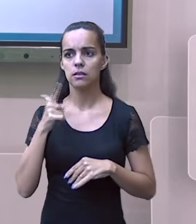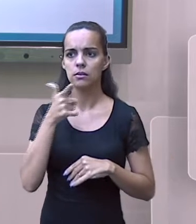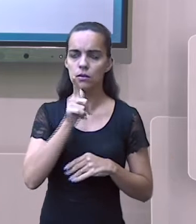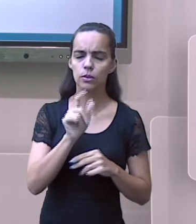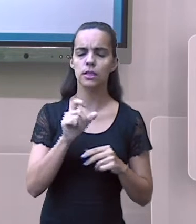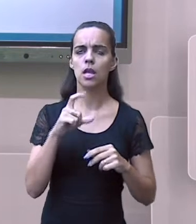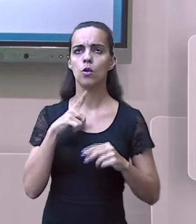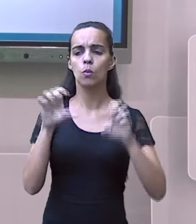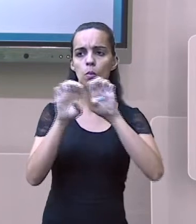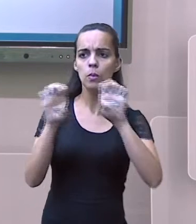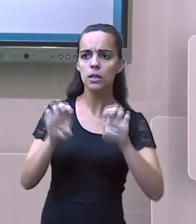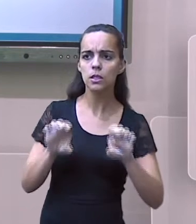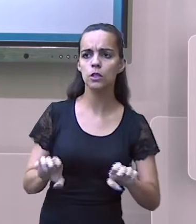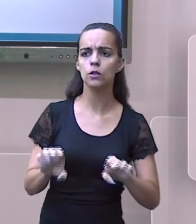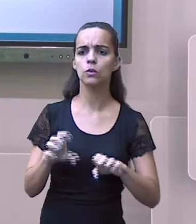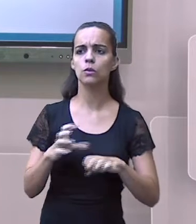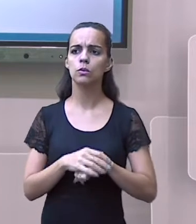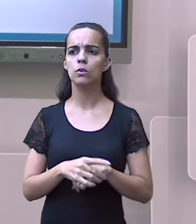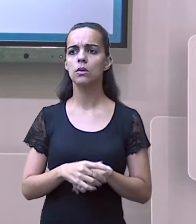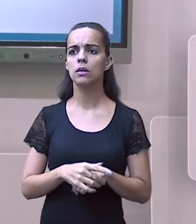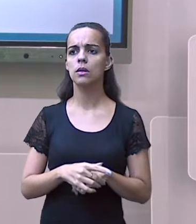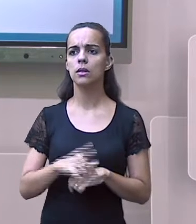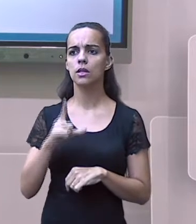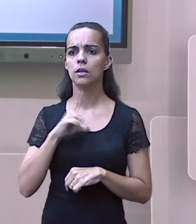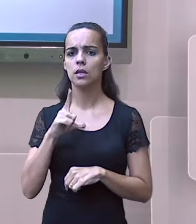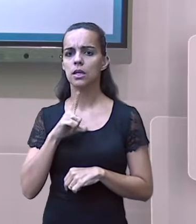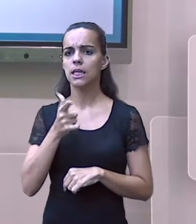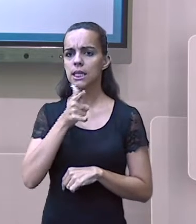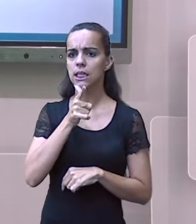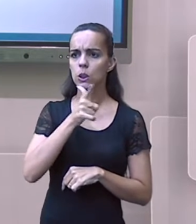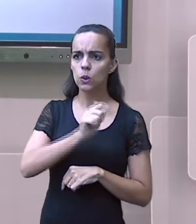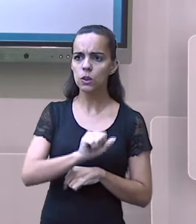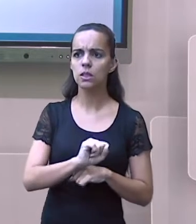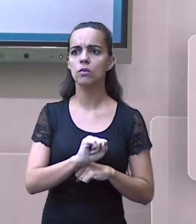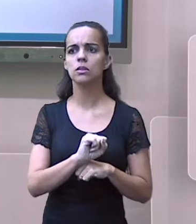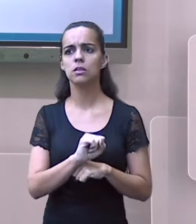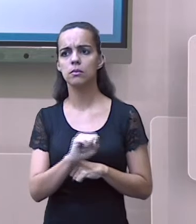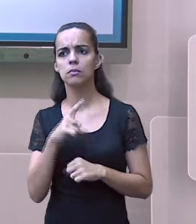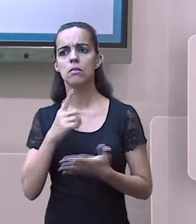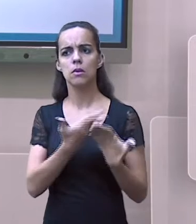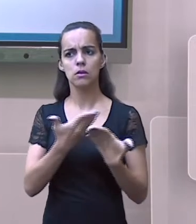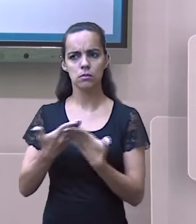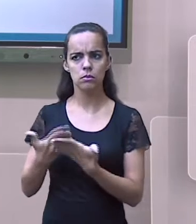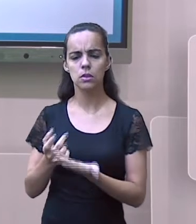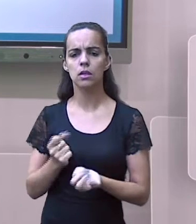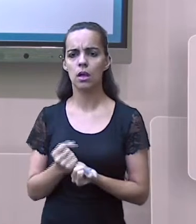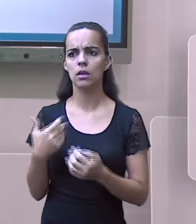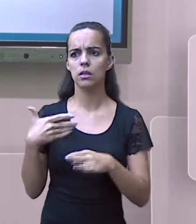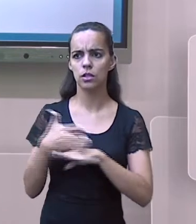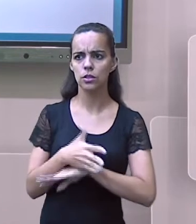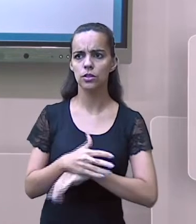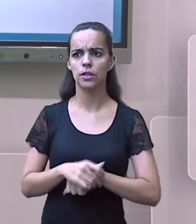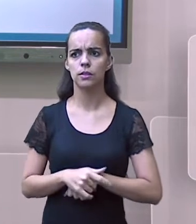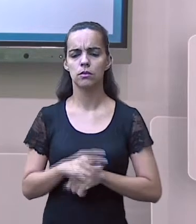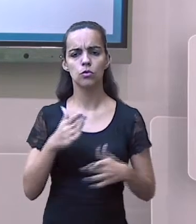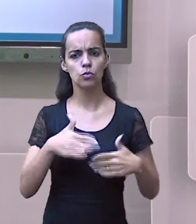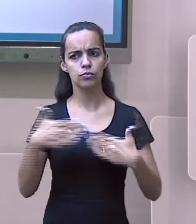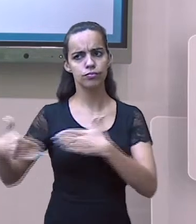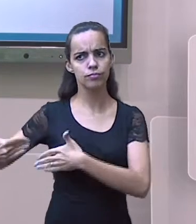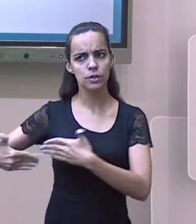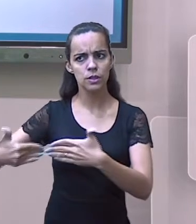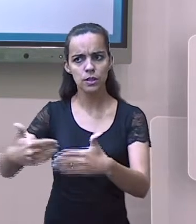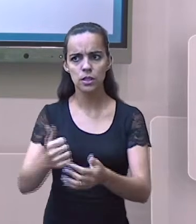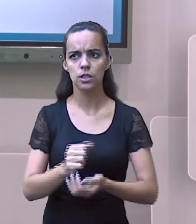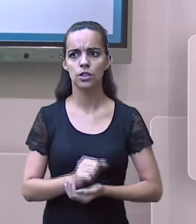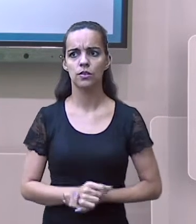ali estrutura também, conseguindo aí alcançar os intempéries do dia a dia. Então,